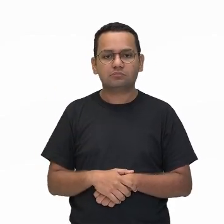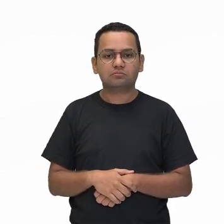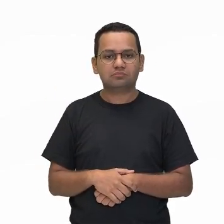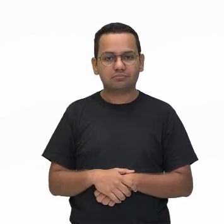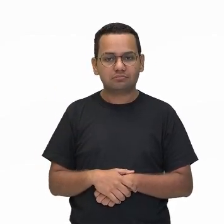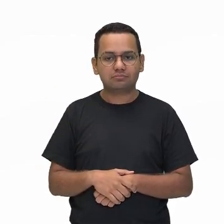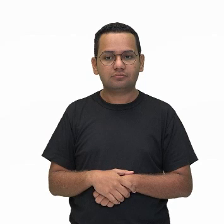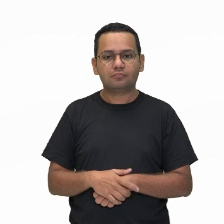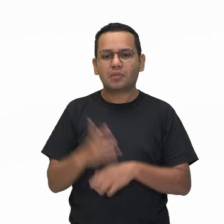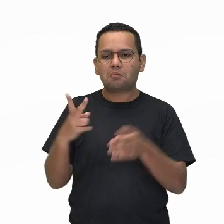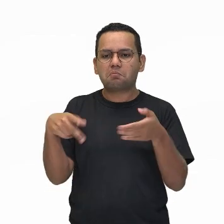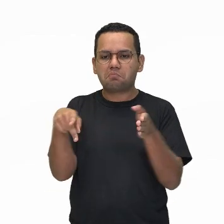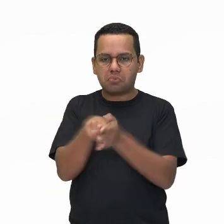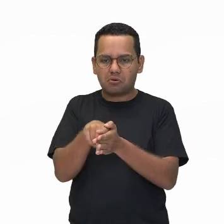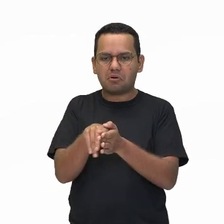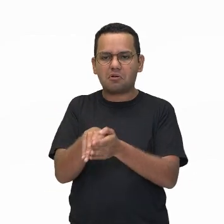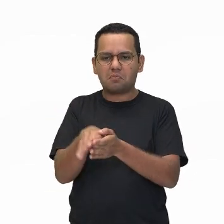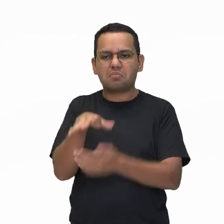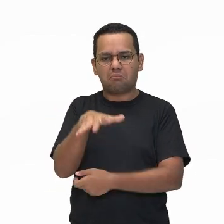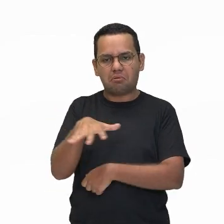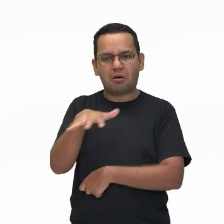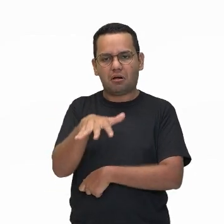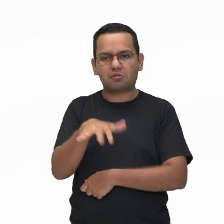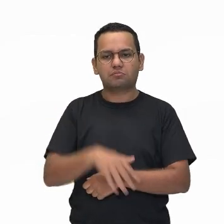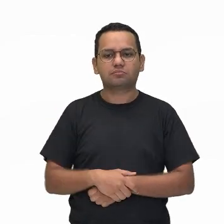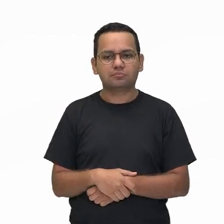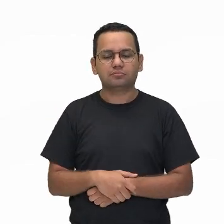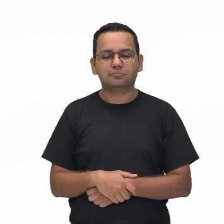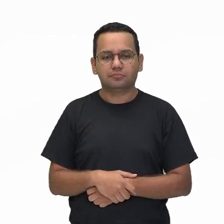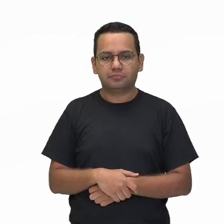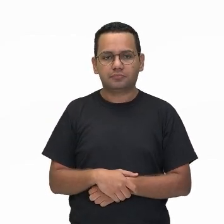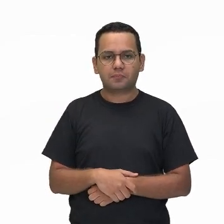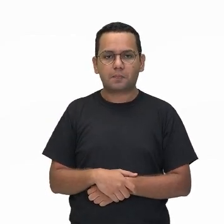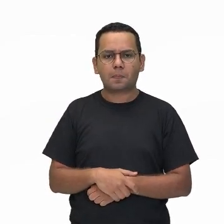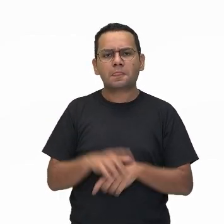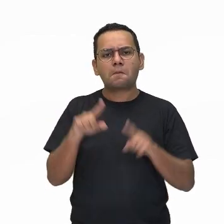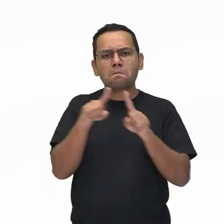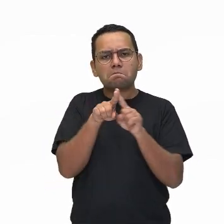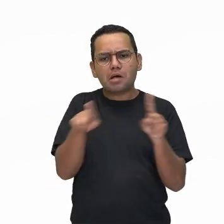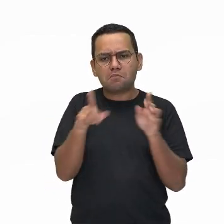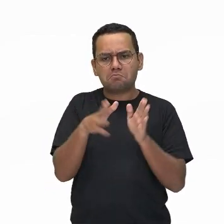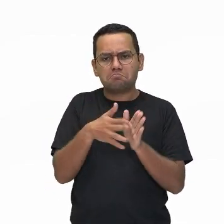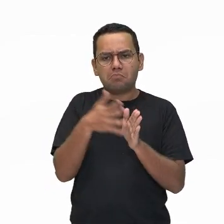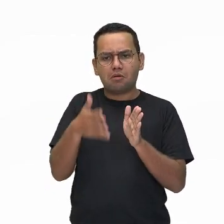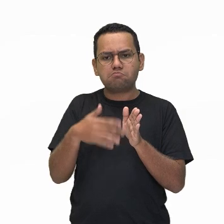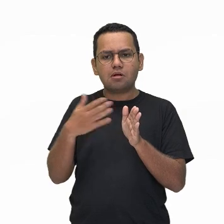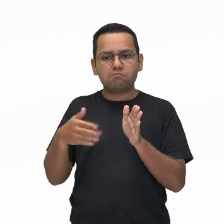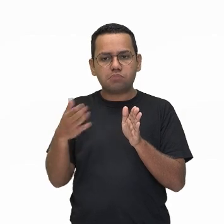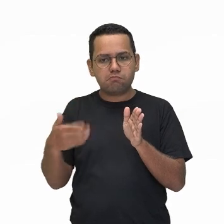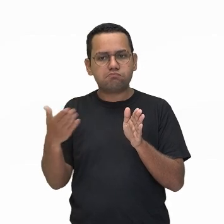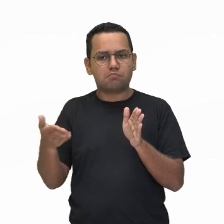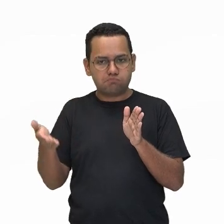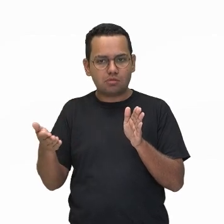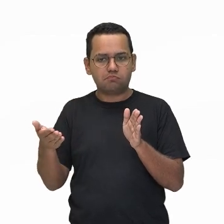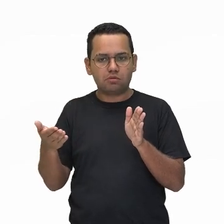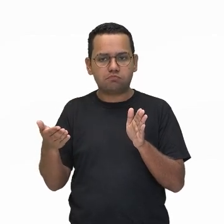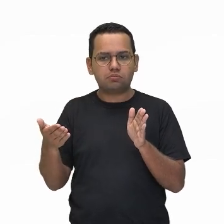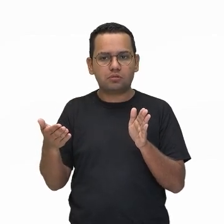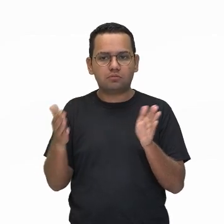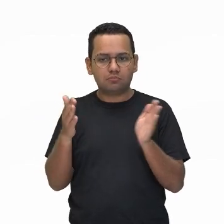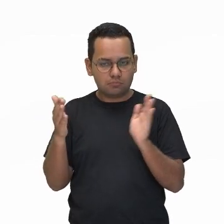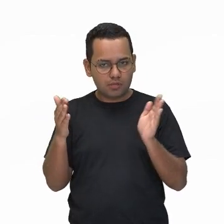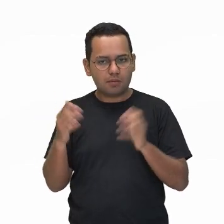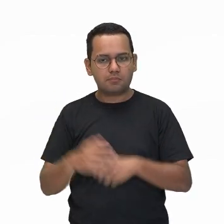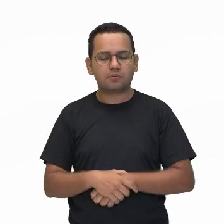características bem eh interessantes eh com o passar do tempo né já trazendo o contexto das lutas pros tempos atuais